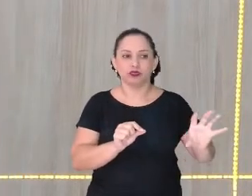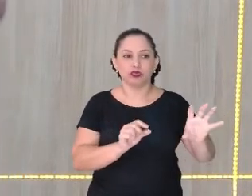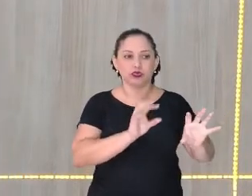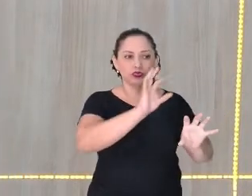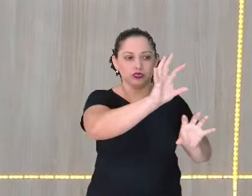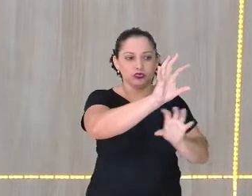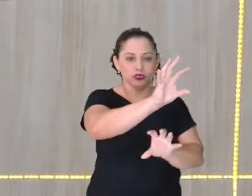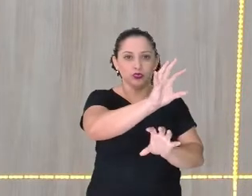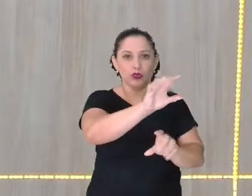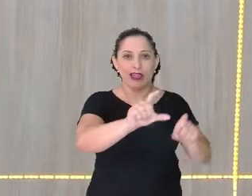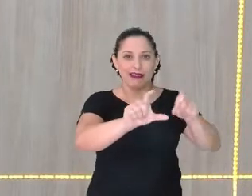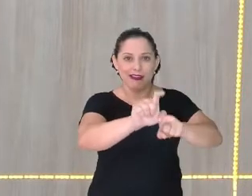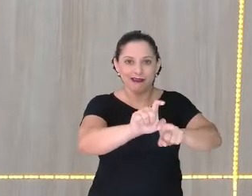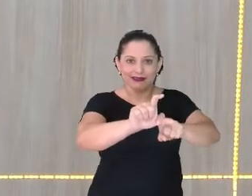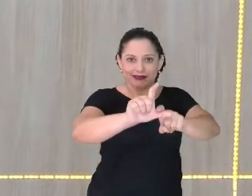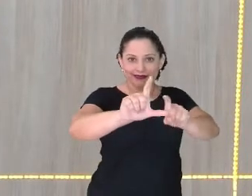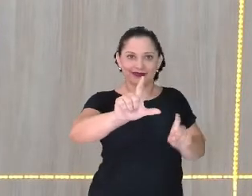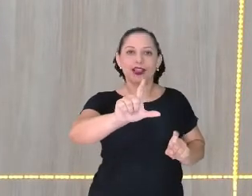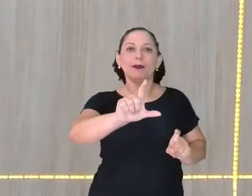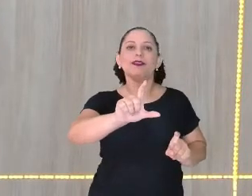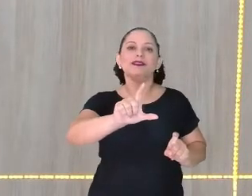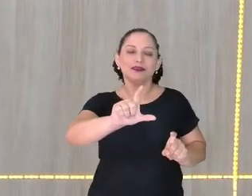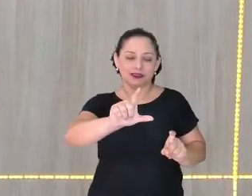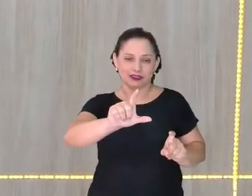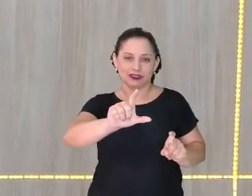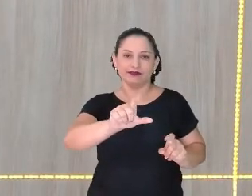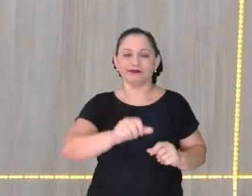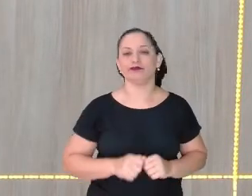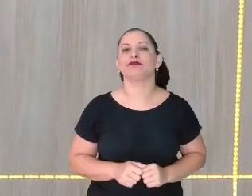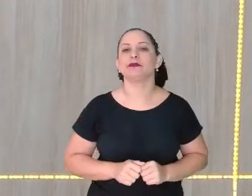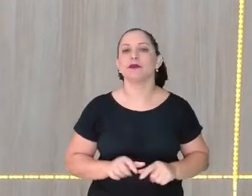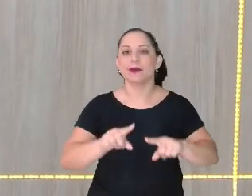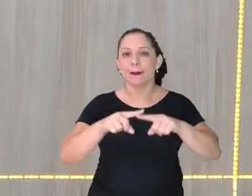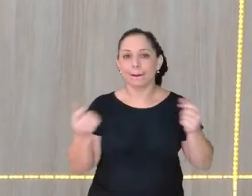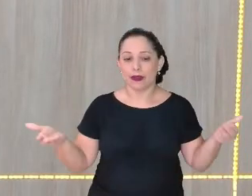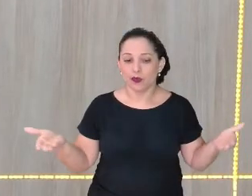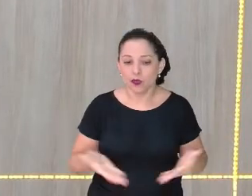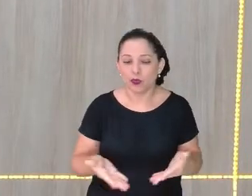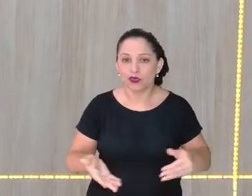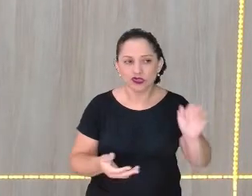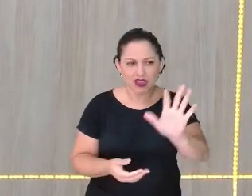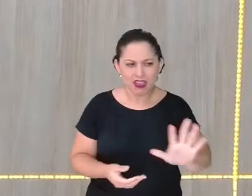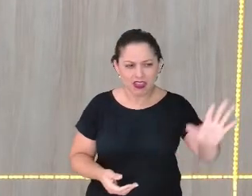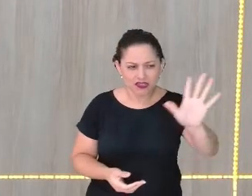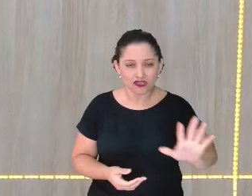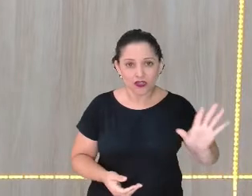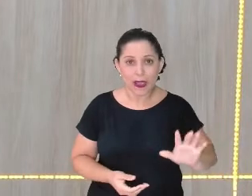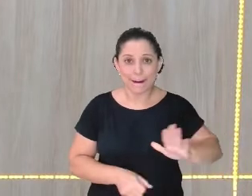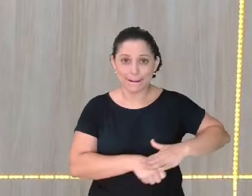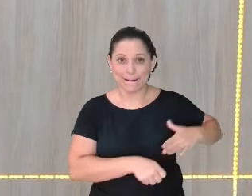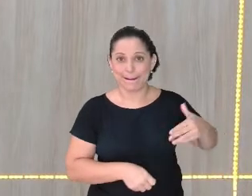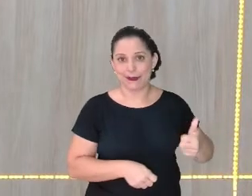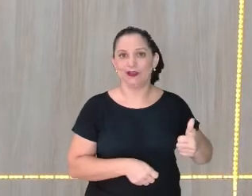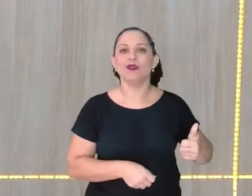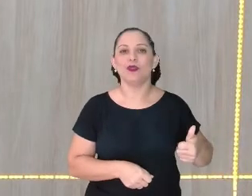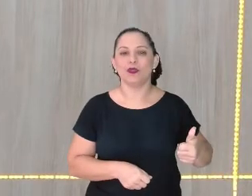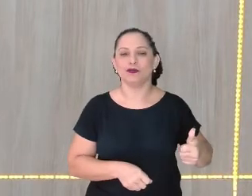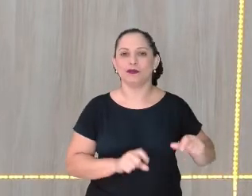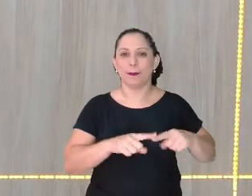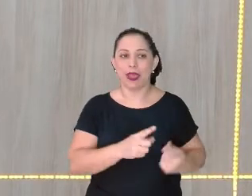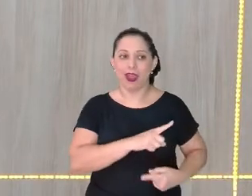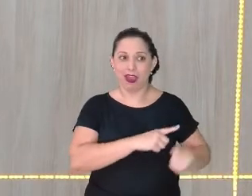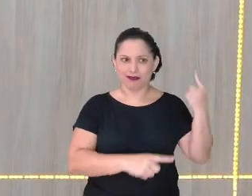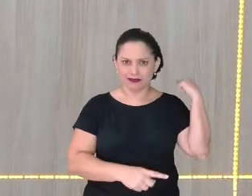independente, porque foram colônias holandesas e inglesas. Mas são hoje um pouco melhor, mas foram